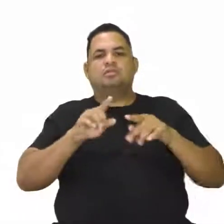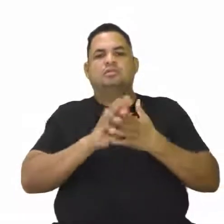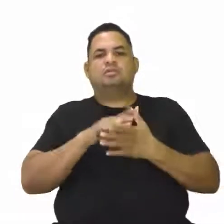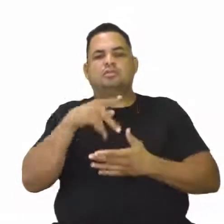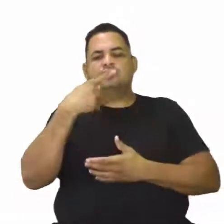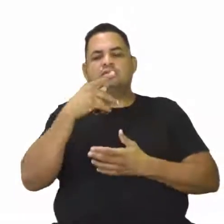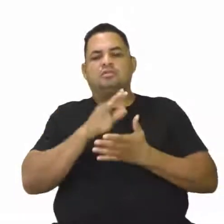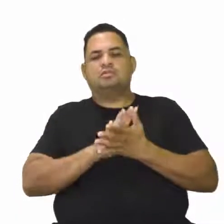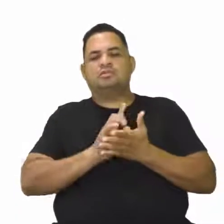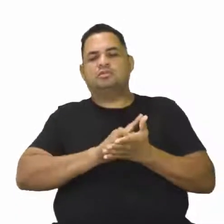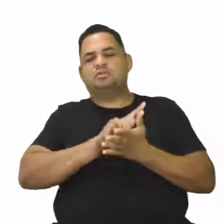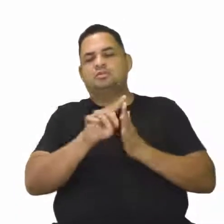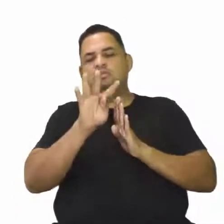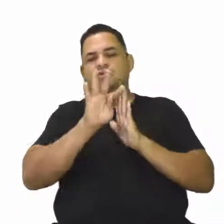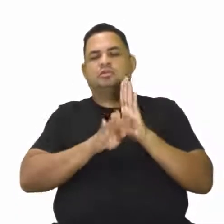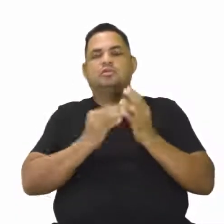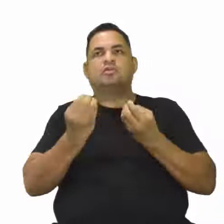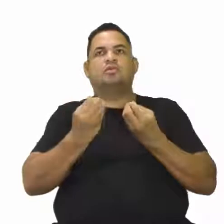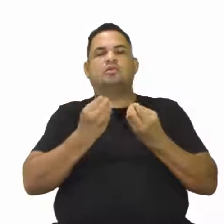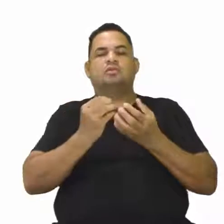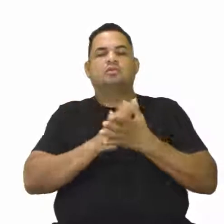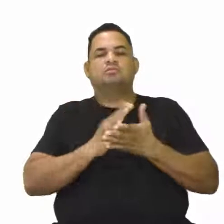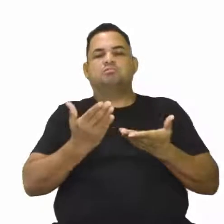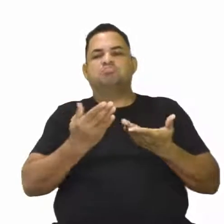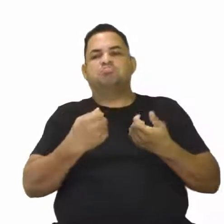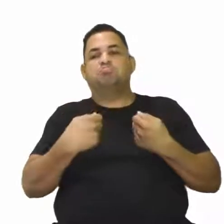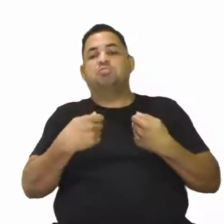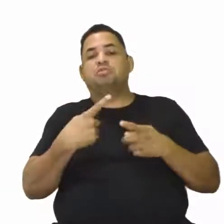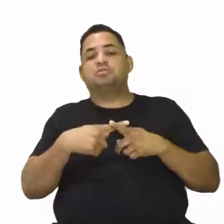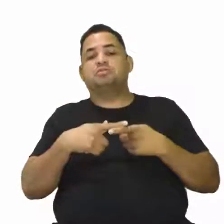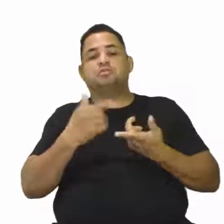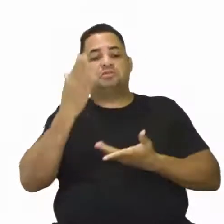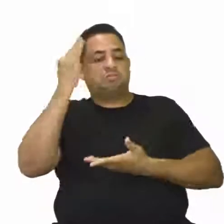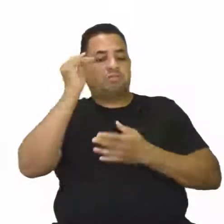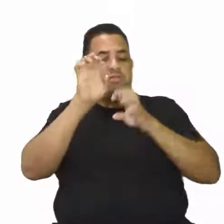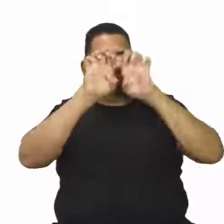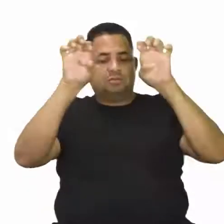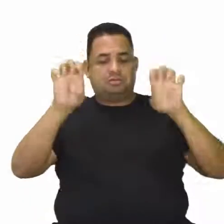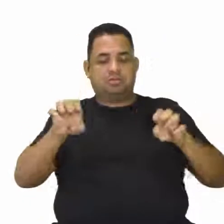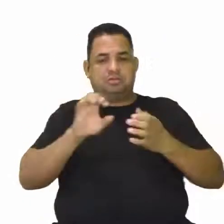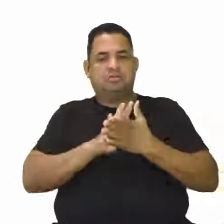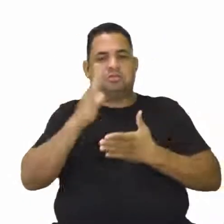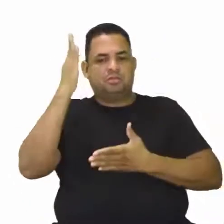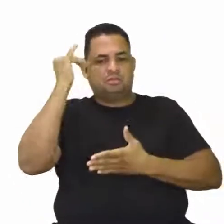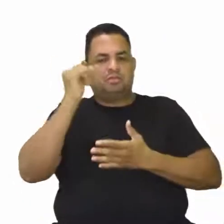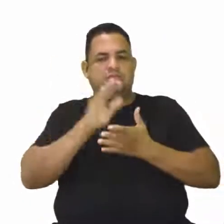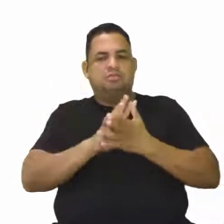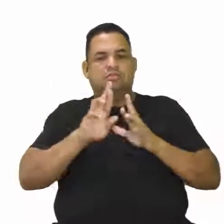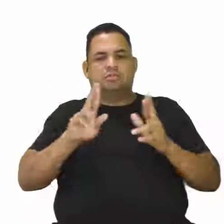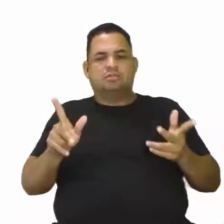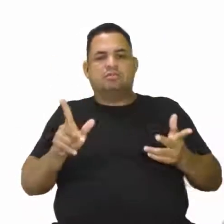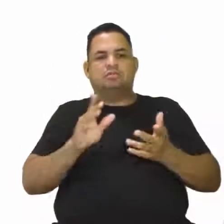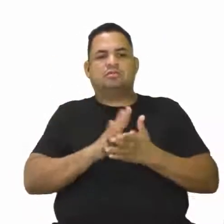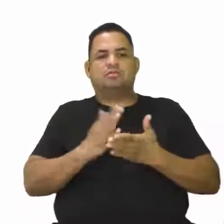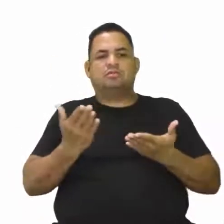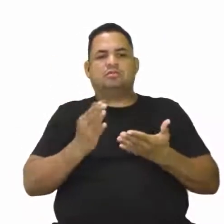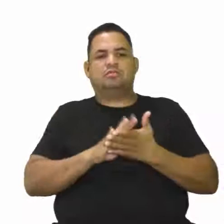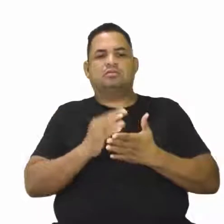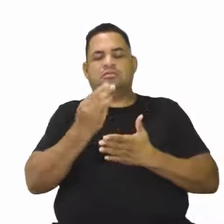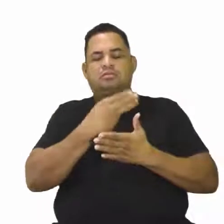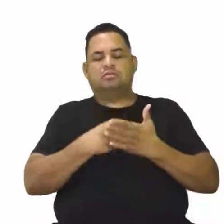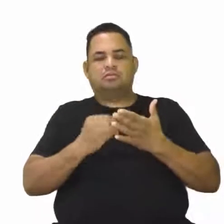gênero textual, por que que eu tenho que saber como criar um mapa? Para que que eu tenho que saber a estrutura? Para você saber diferenciar um